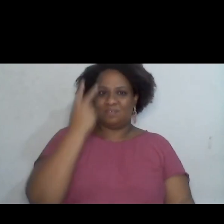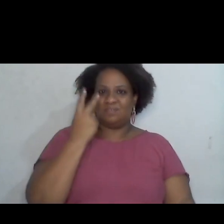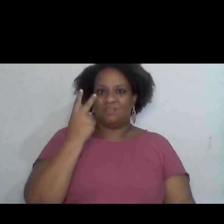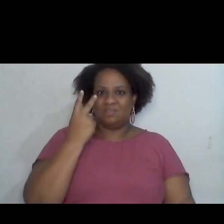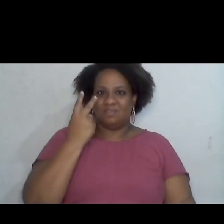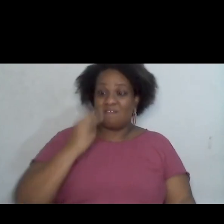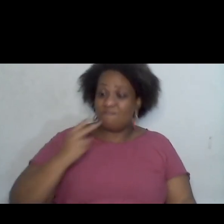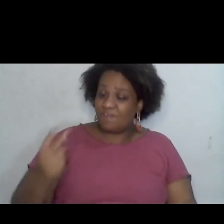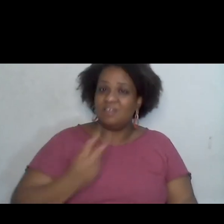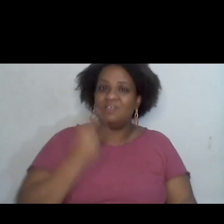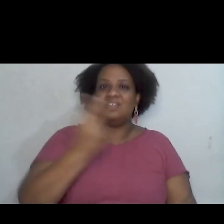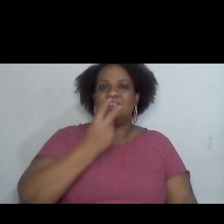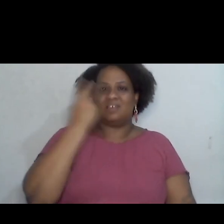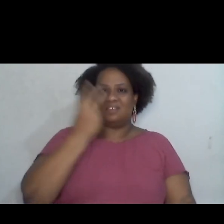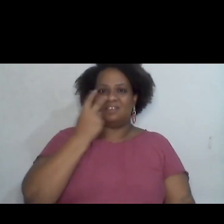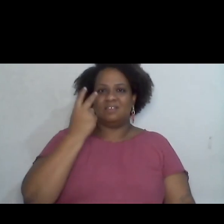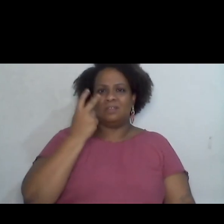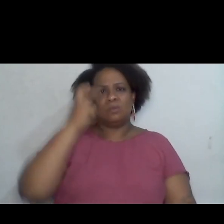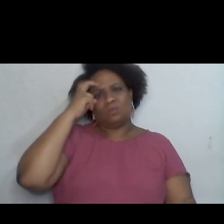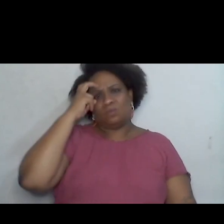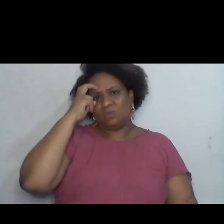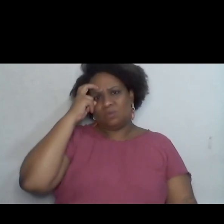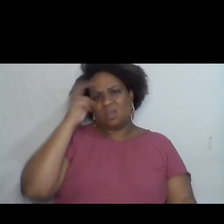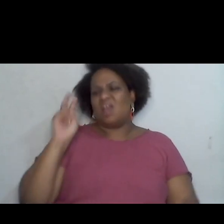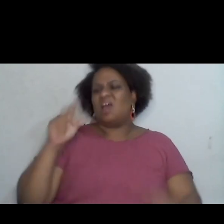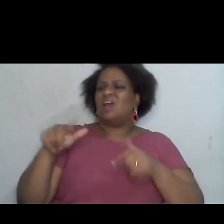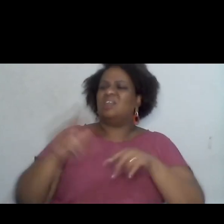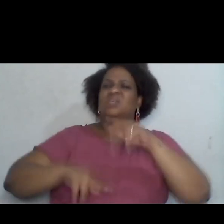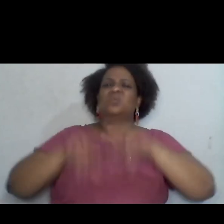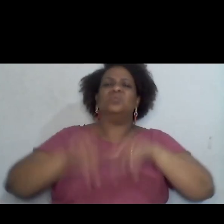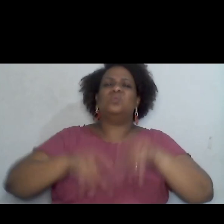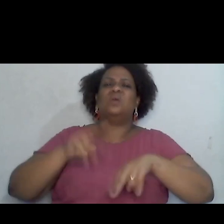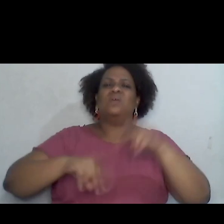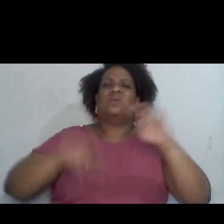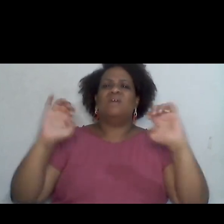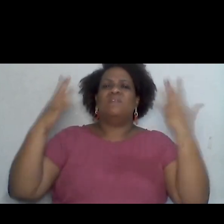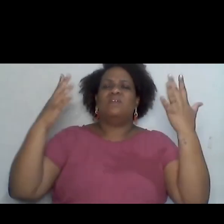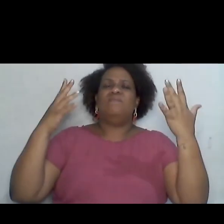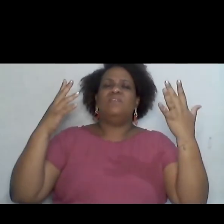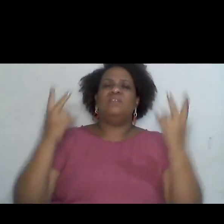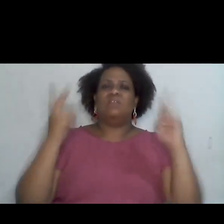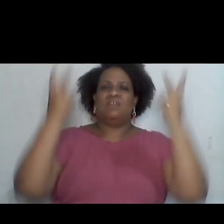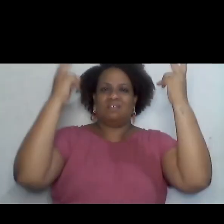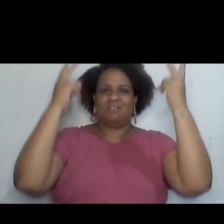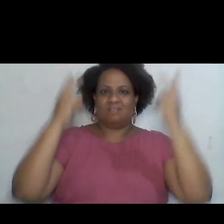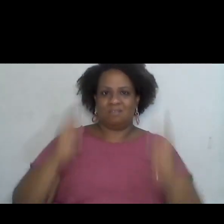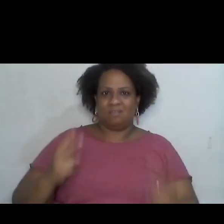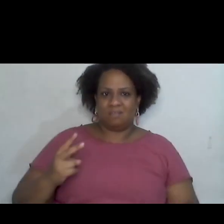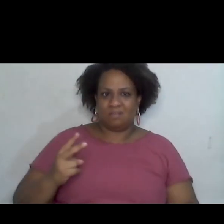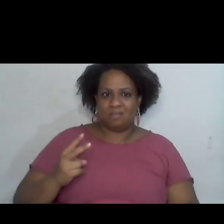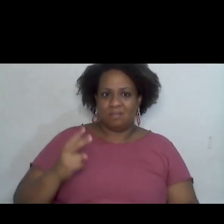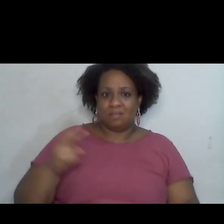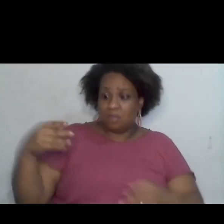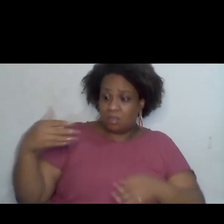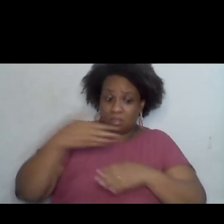alguns tabus que são colocados, que como, trabalhar para São João é trabalhar para evento. Não, a gente está fazendo a disputa para levar para dentro